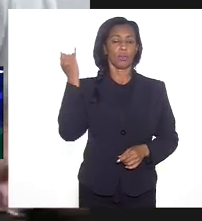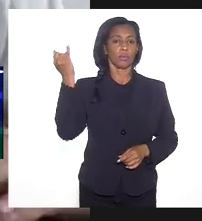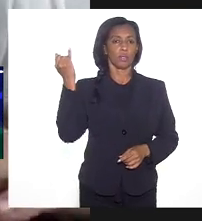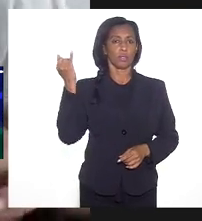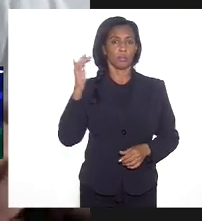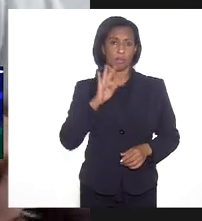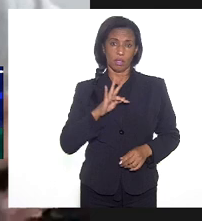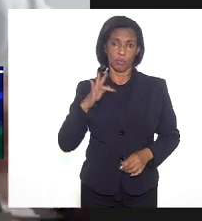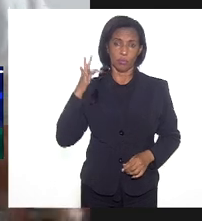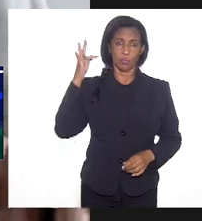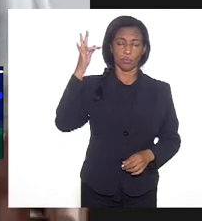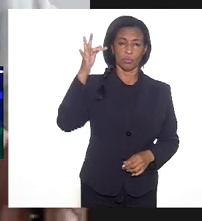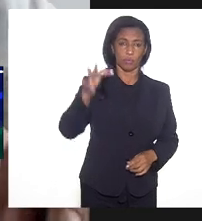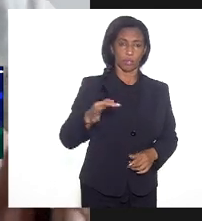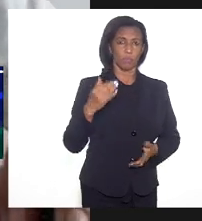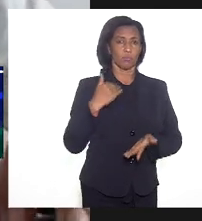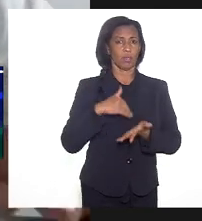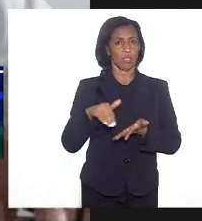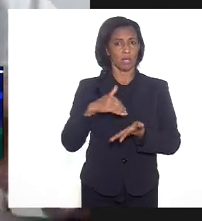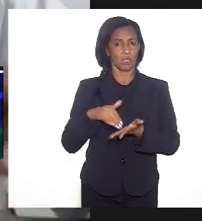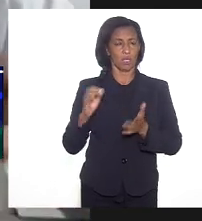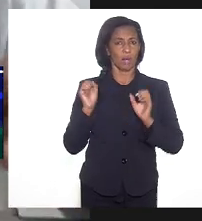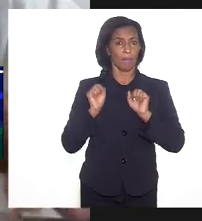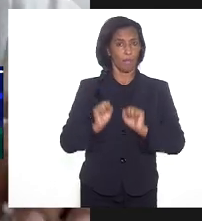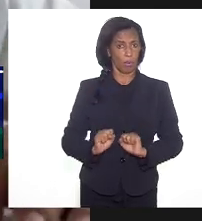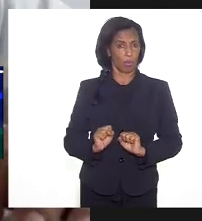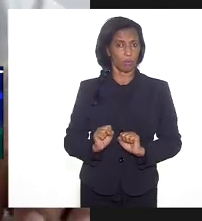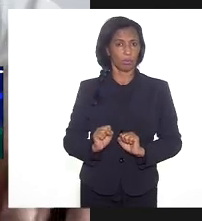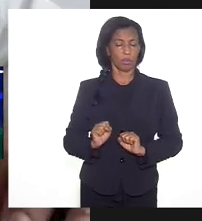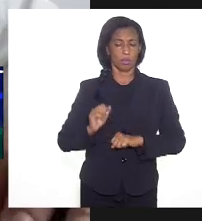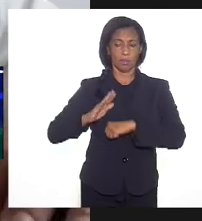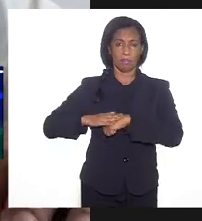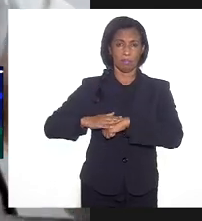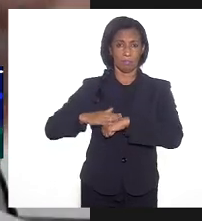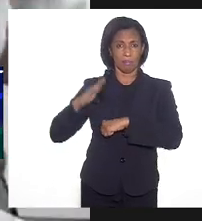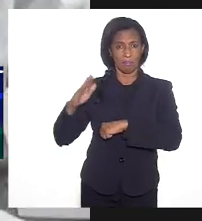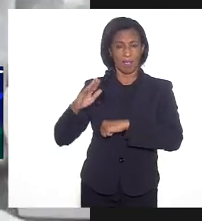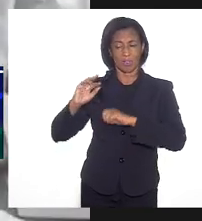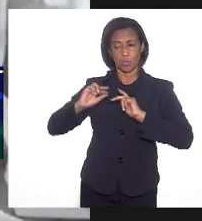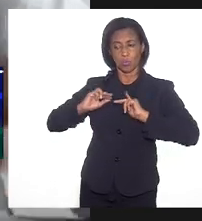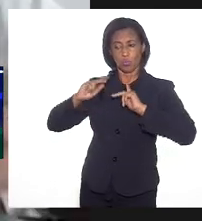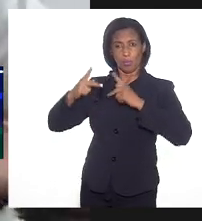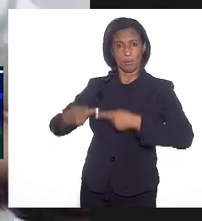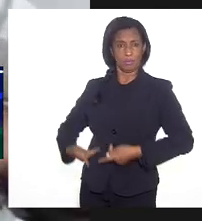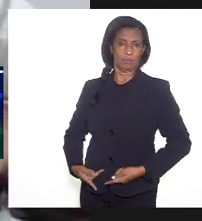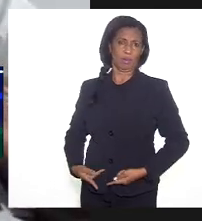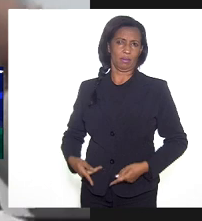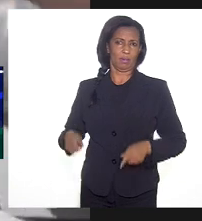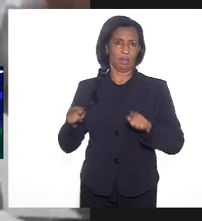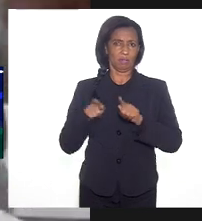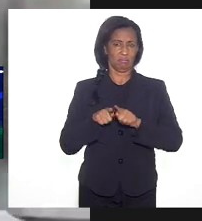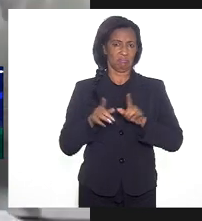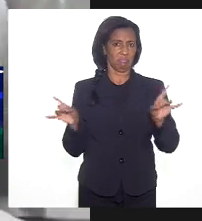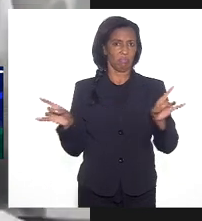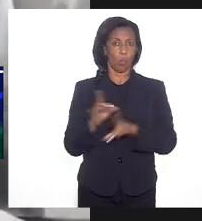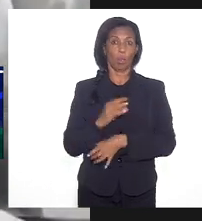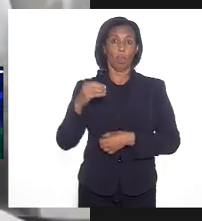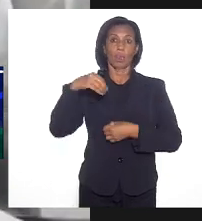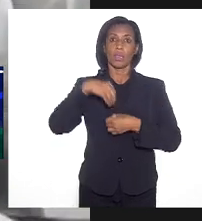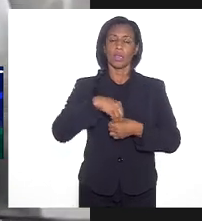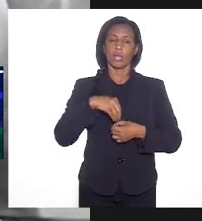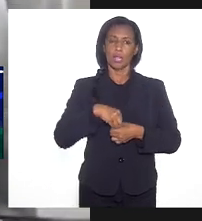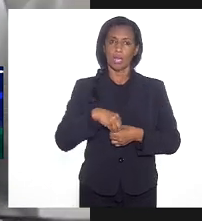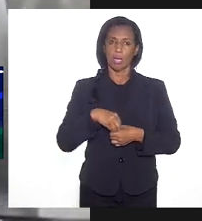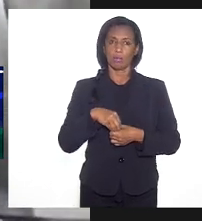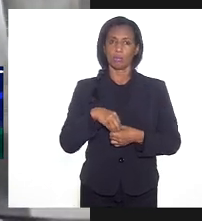que futuramente a secretaria possa ainda estar mais humanizada e efetivada dentro da